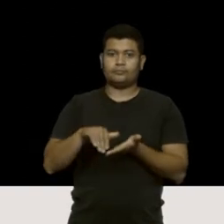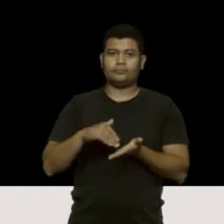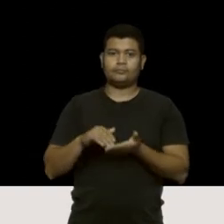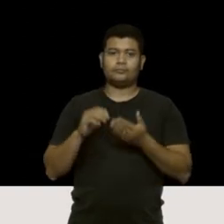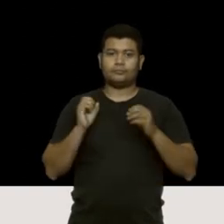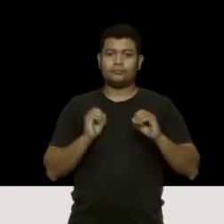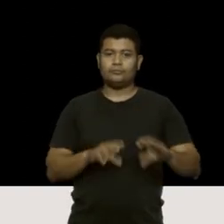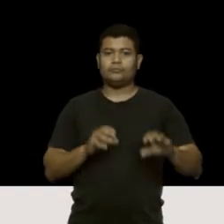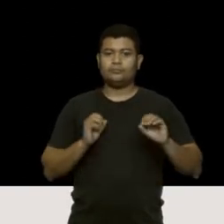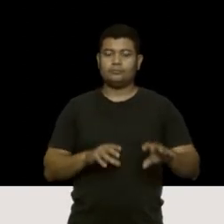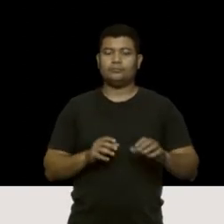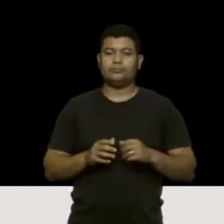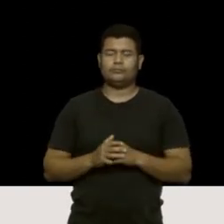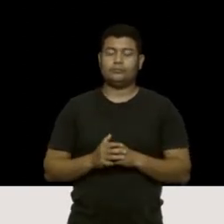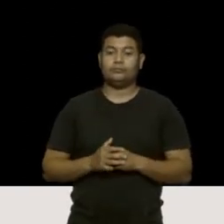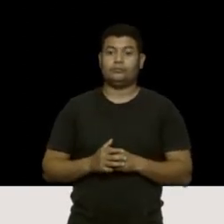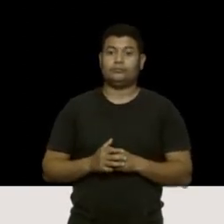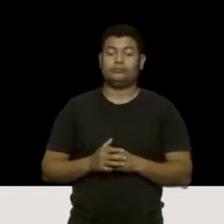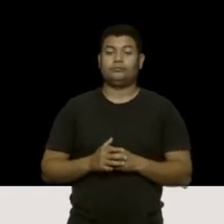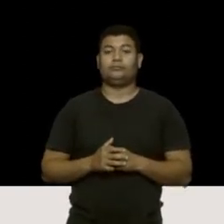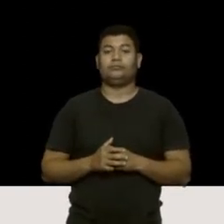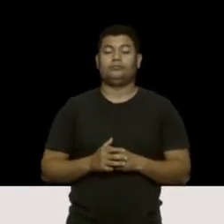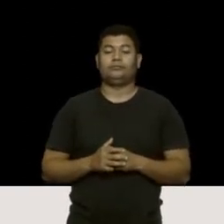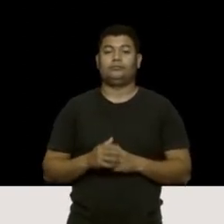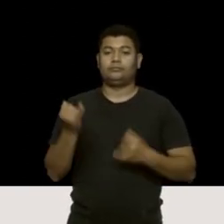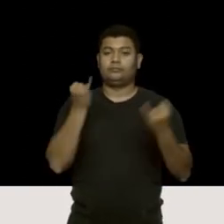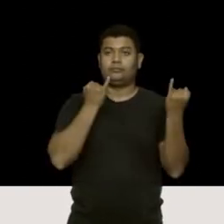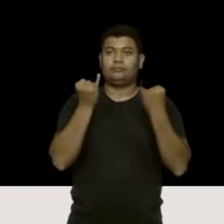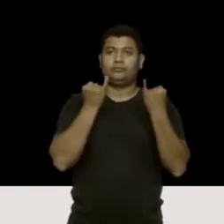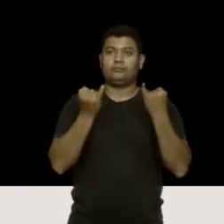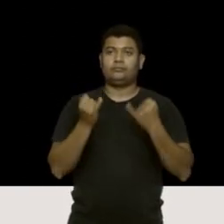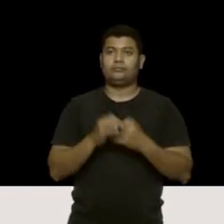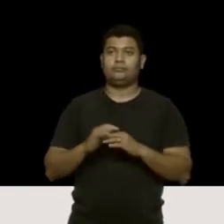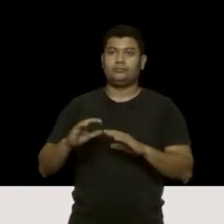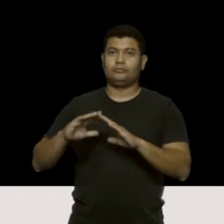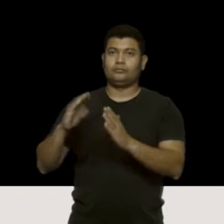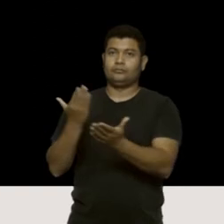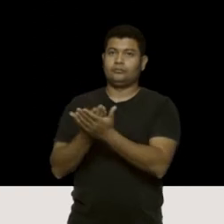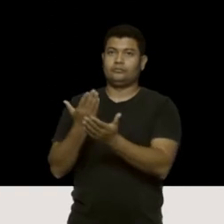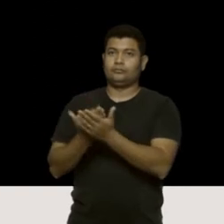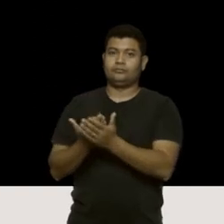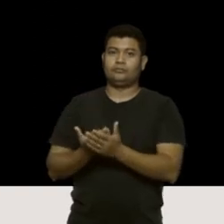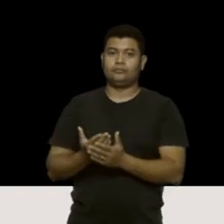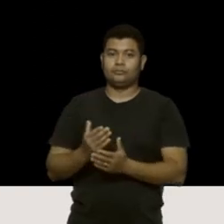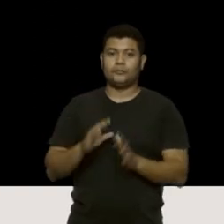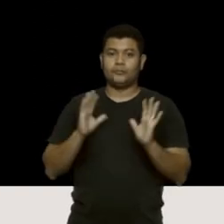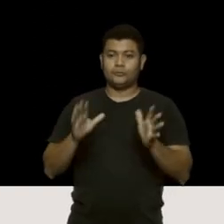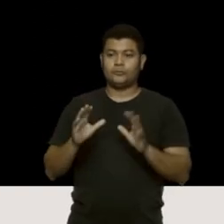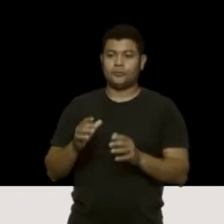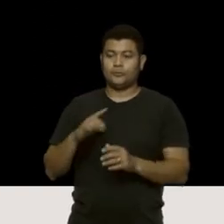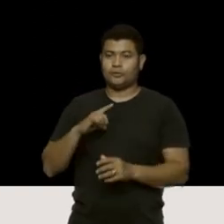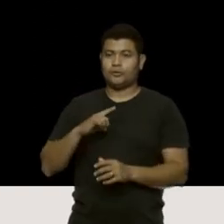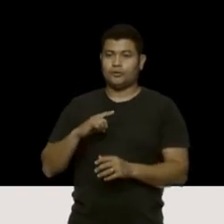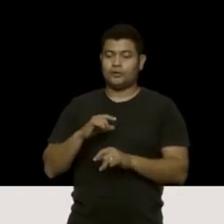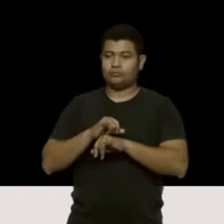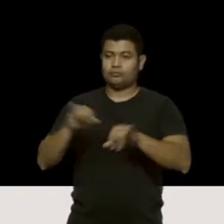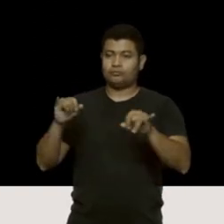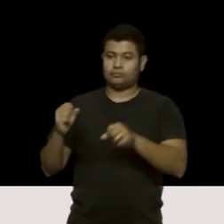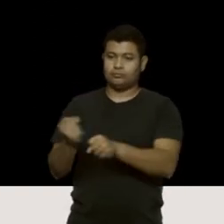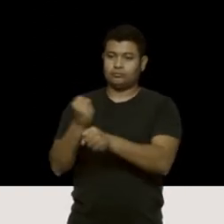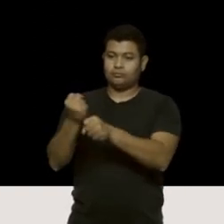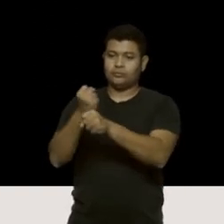Estado da Educação informações acerca das escolas que receberão quadras anunciadas